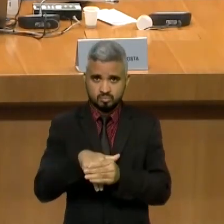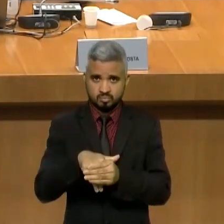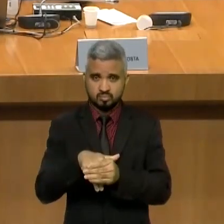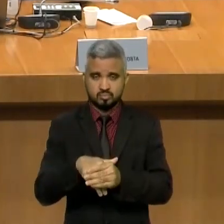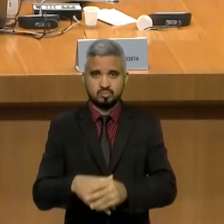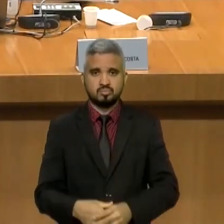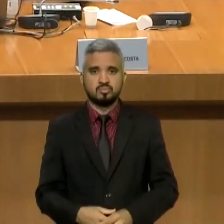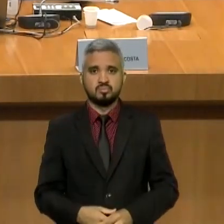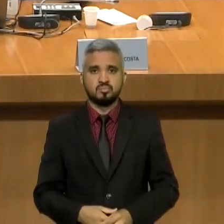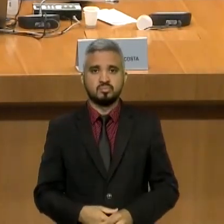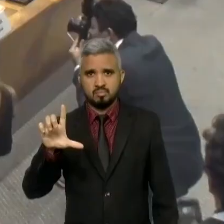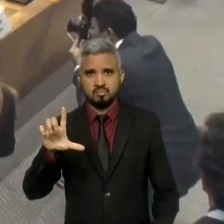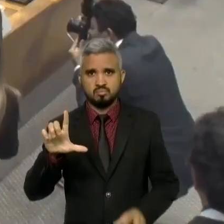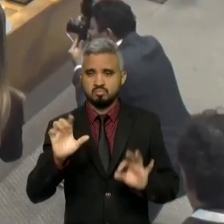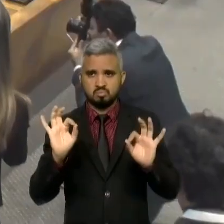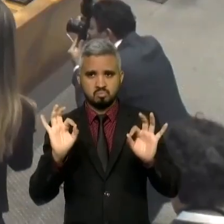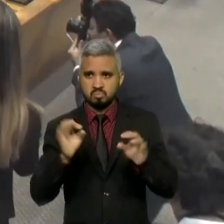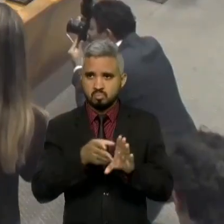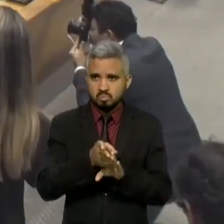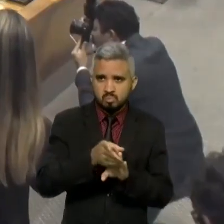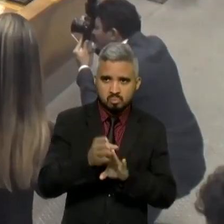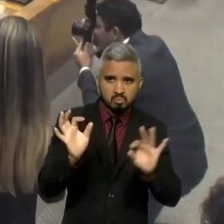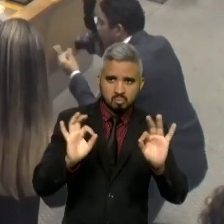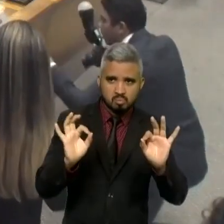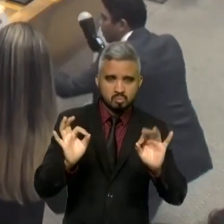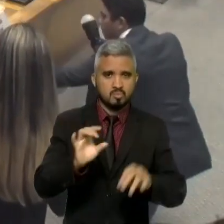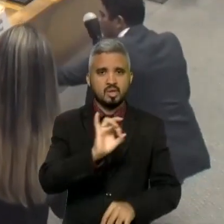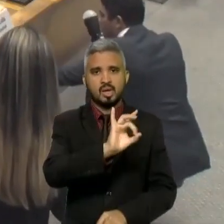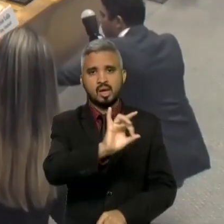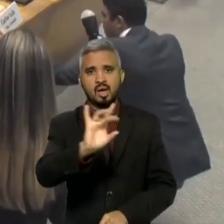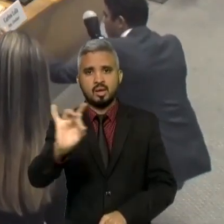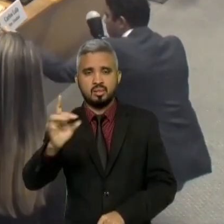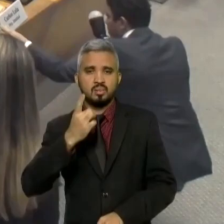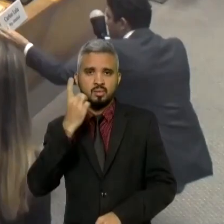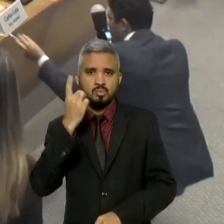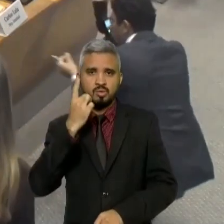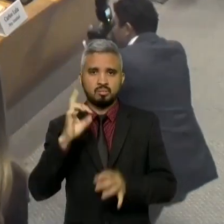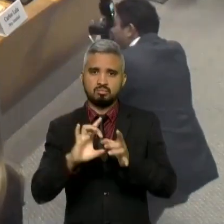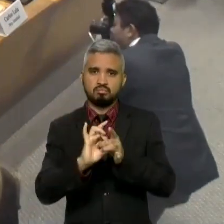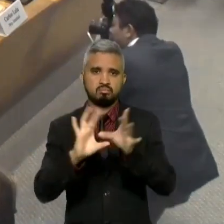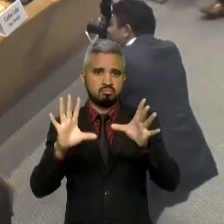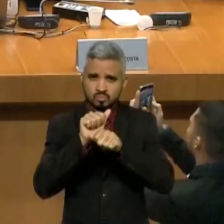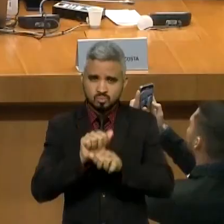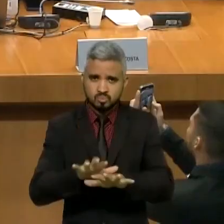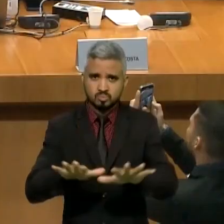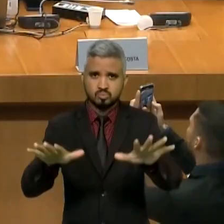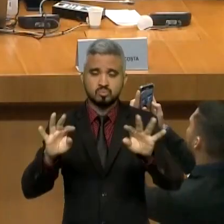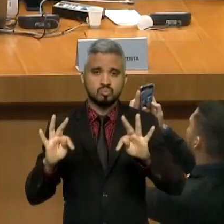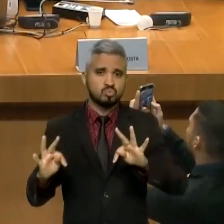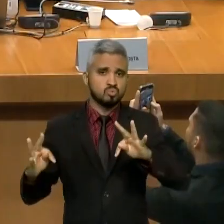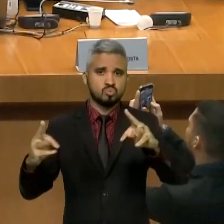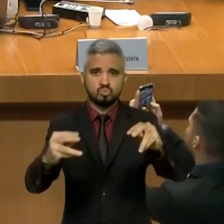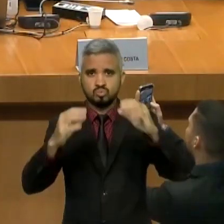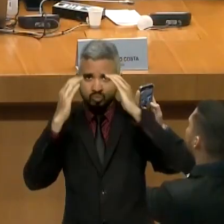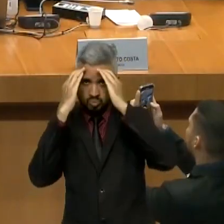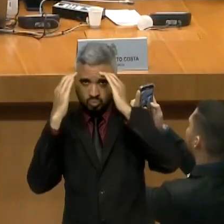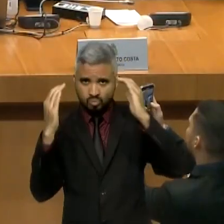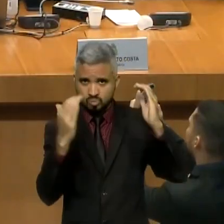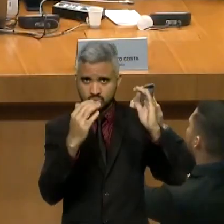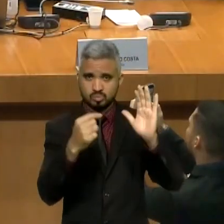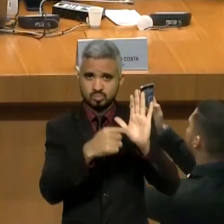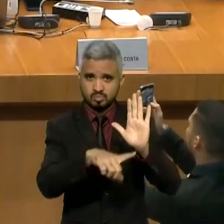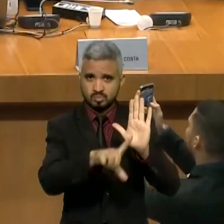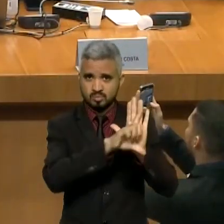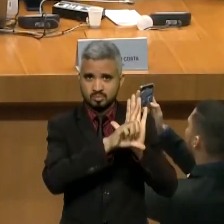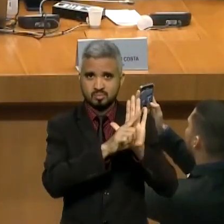em sessão extraordinária, por meio de votação em plenário, a indicação do nome do advogado Daniel Itapari Brandão para